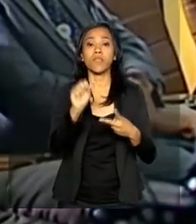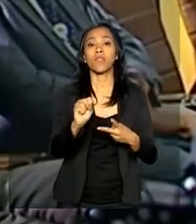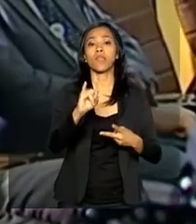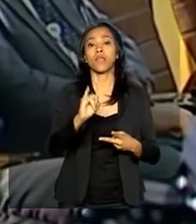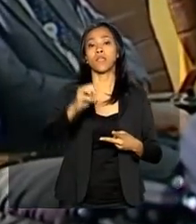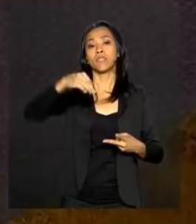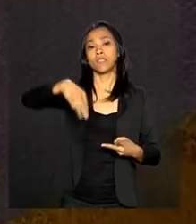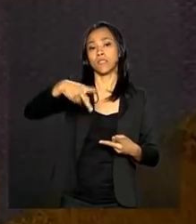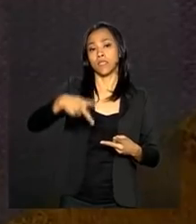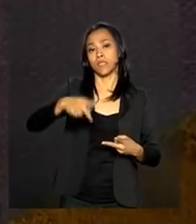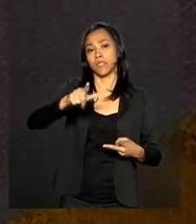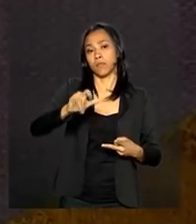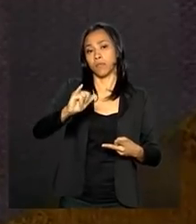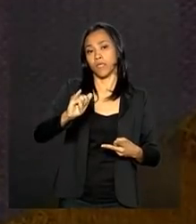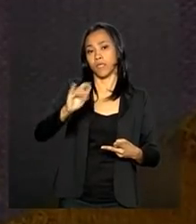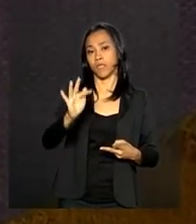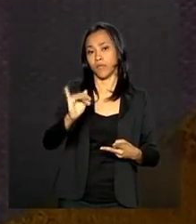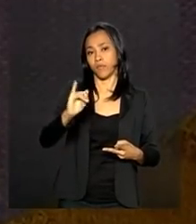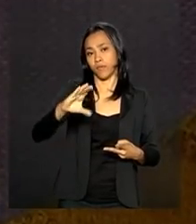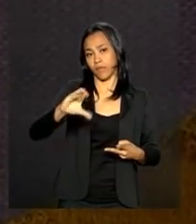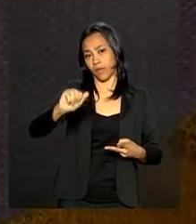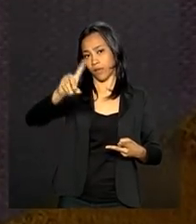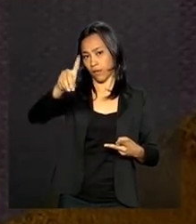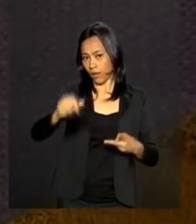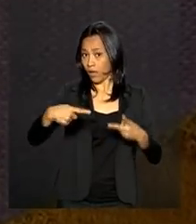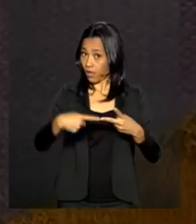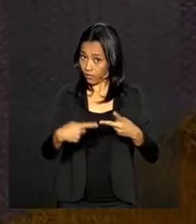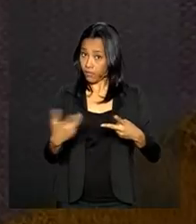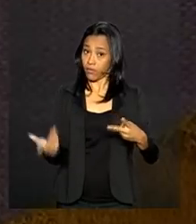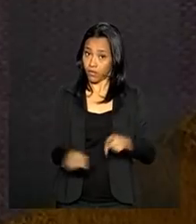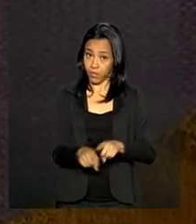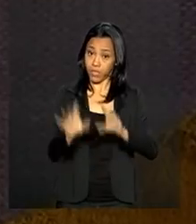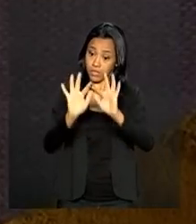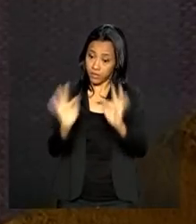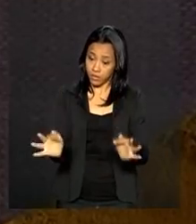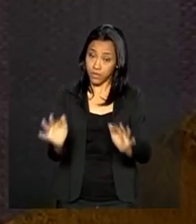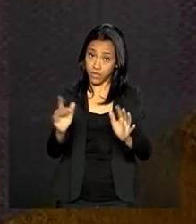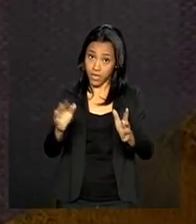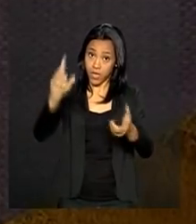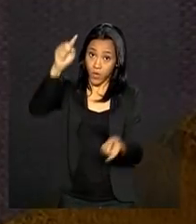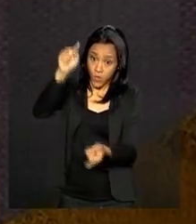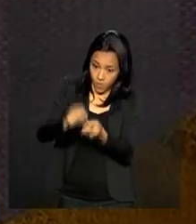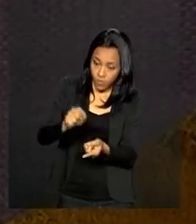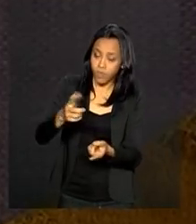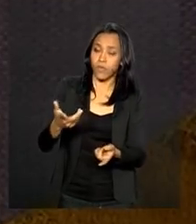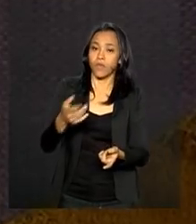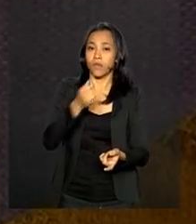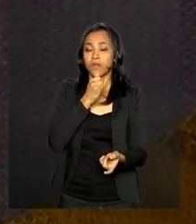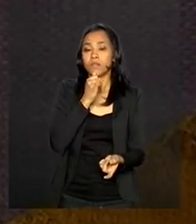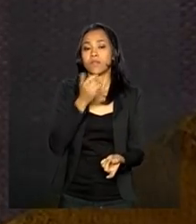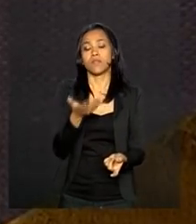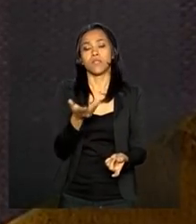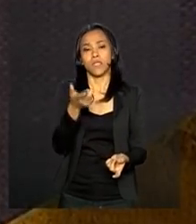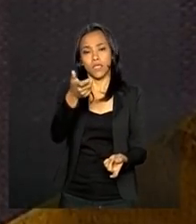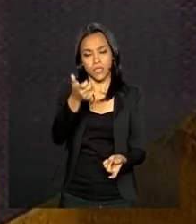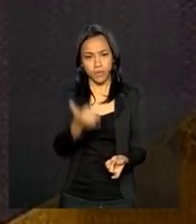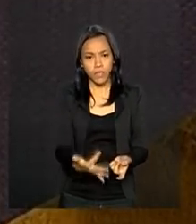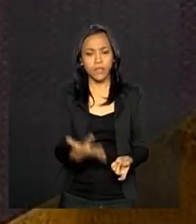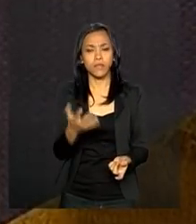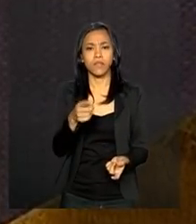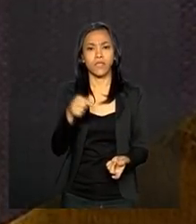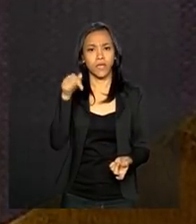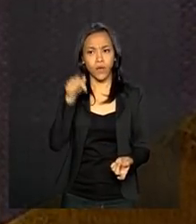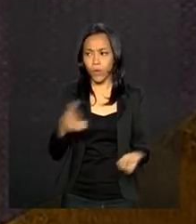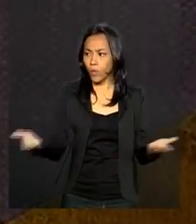cultura político-jurídica é uma cultura que prestigia a produção Legislativa quando na verdade a